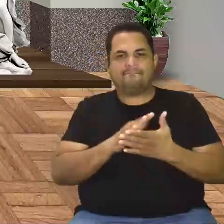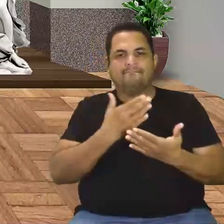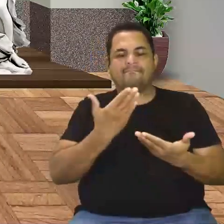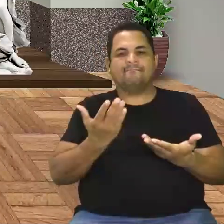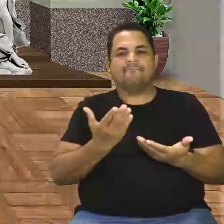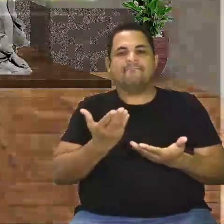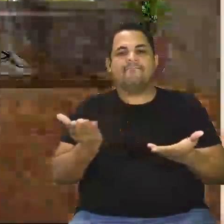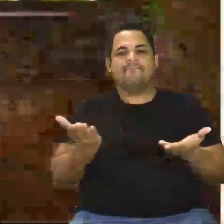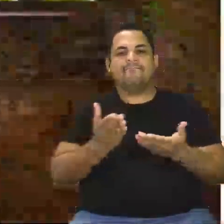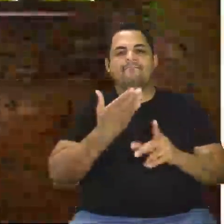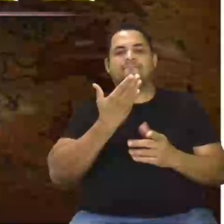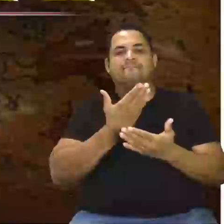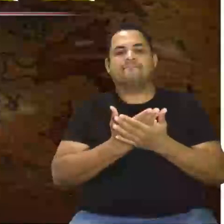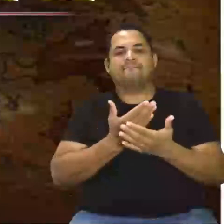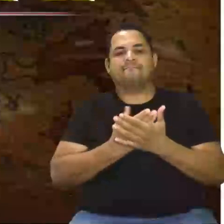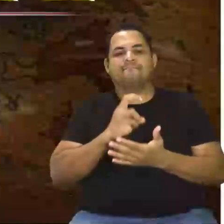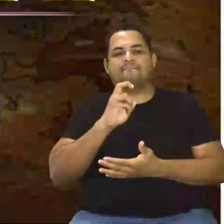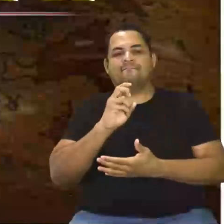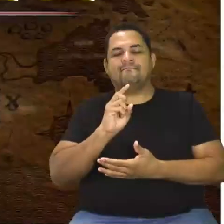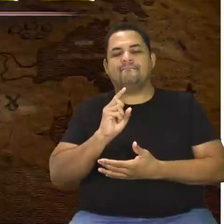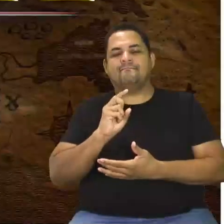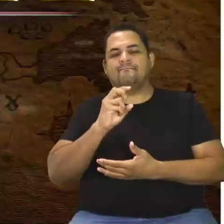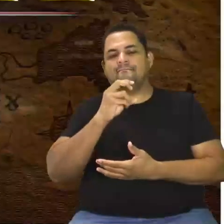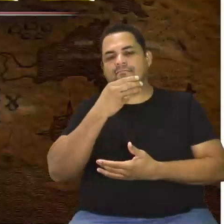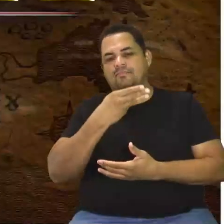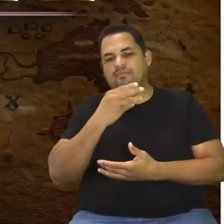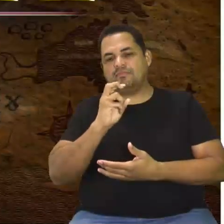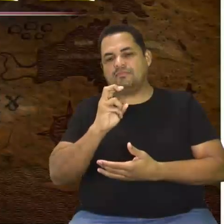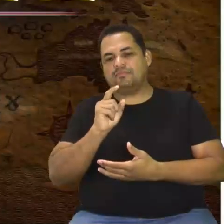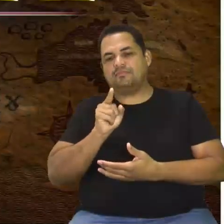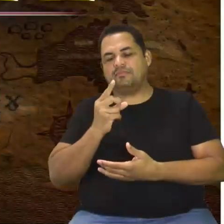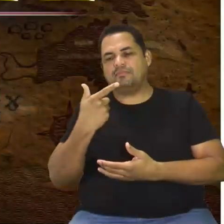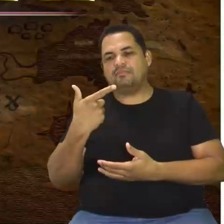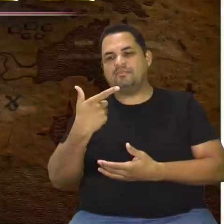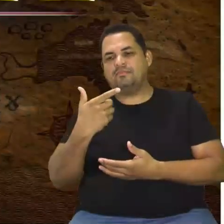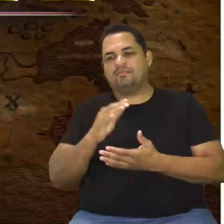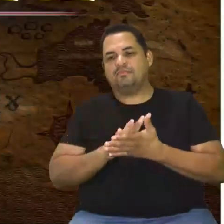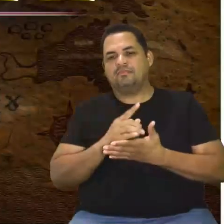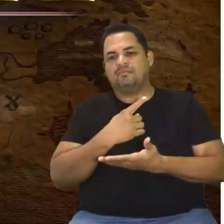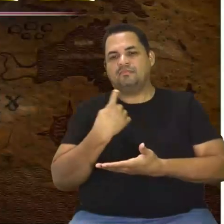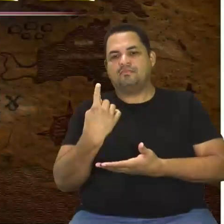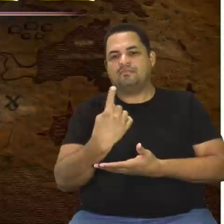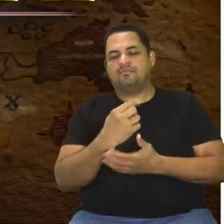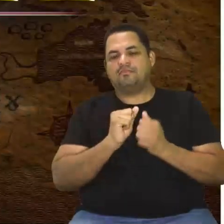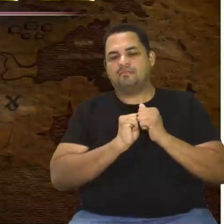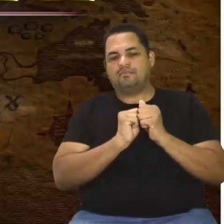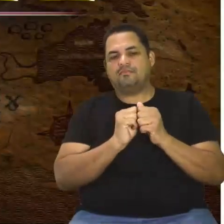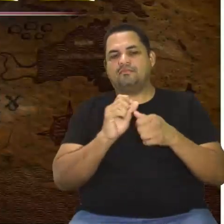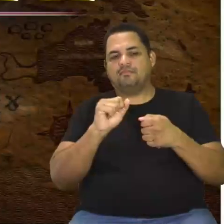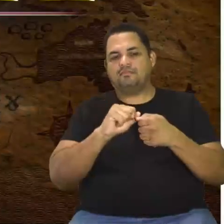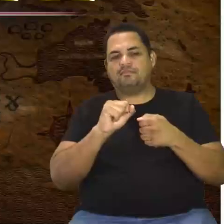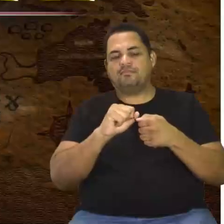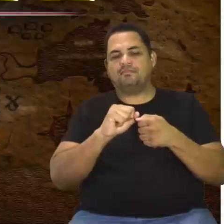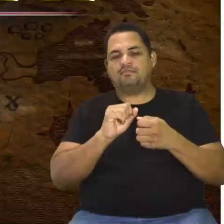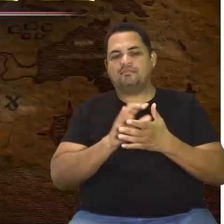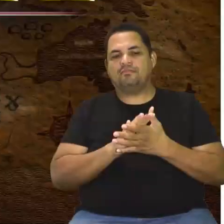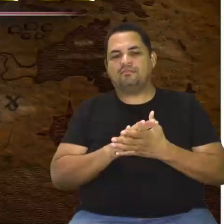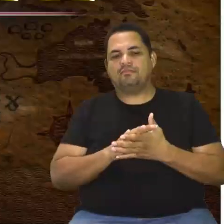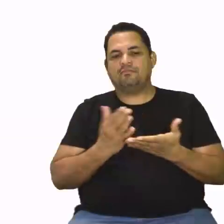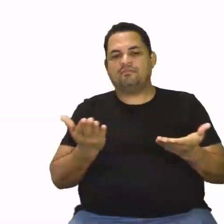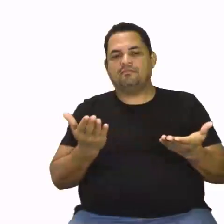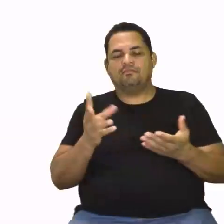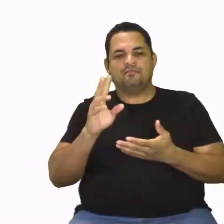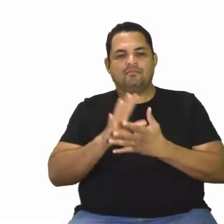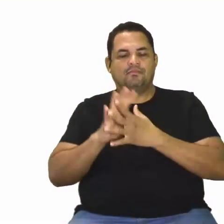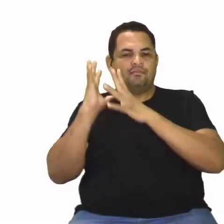tempo. Aula 35.2 aí para vocês. Eu e o Sam aqui, nós vamos fazer rapidinho aqui